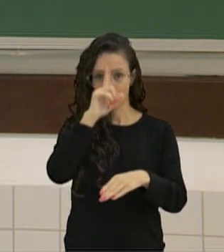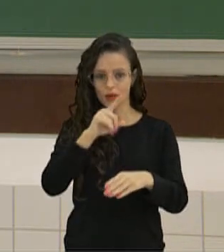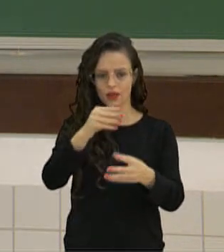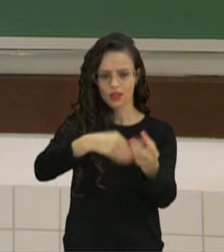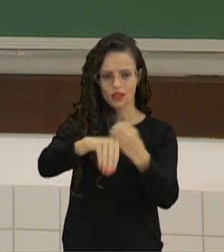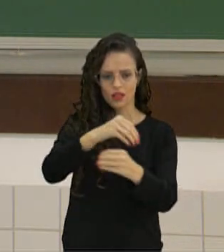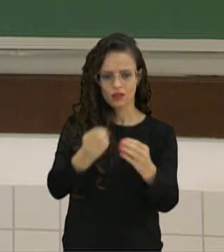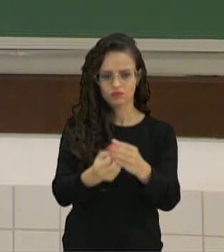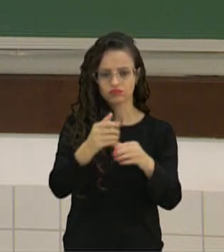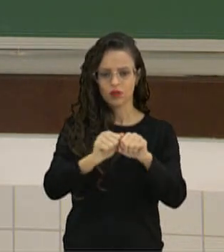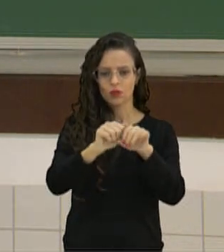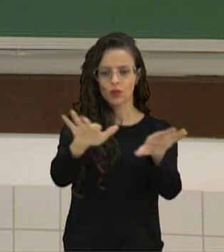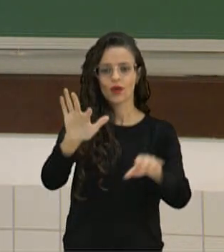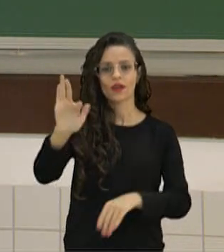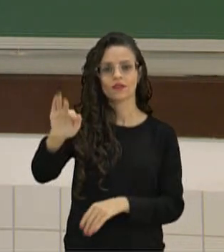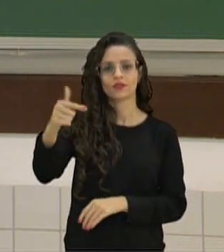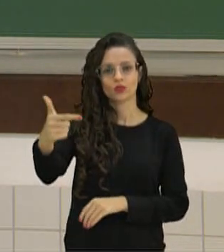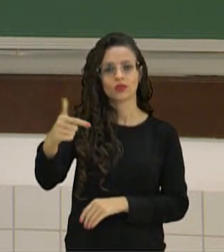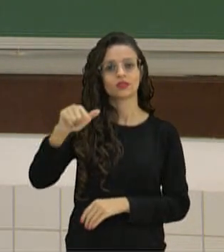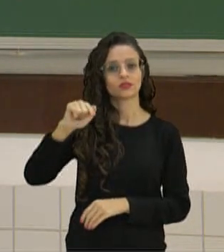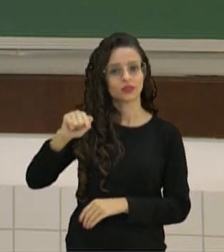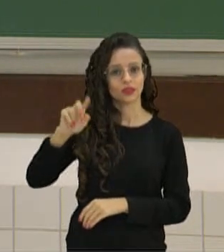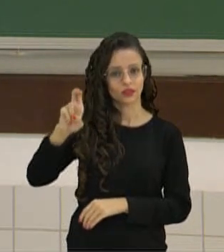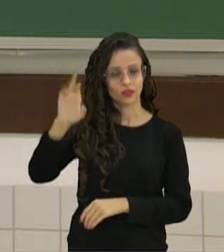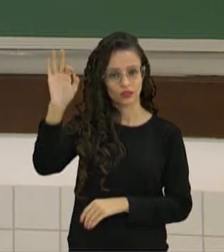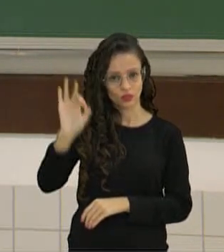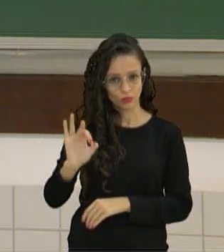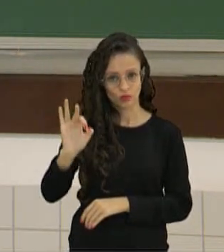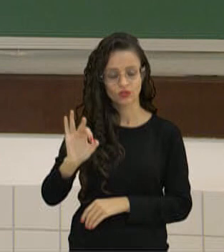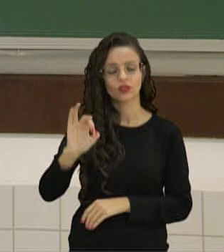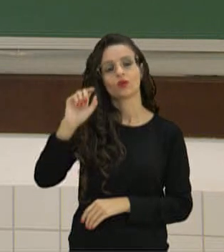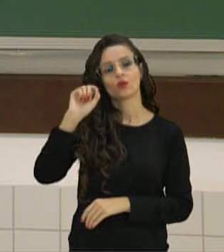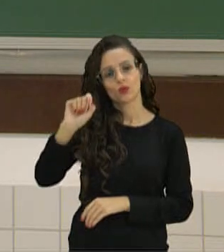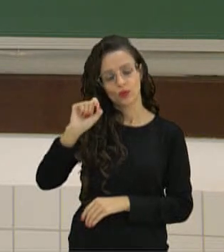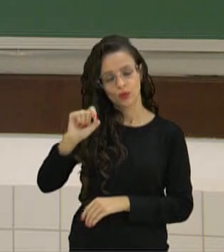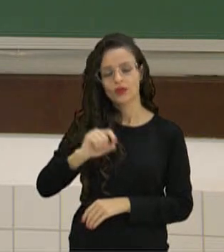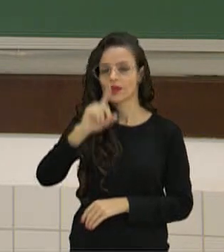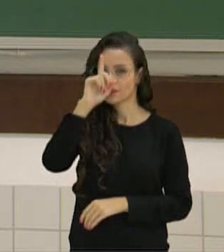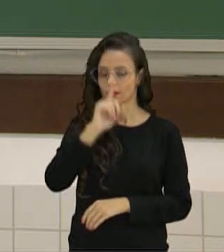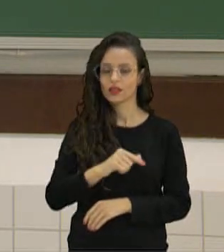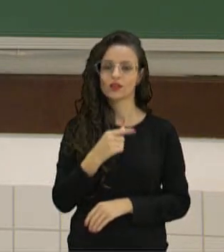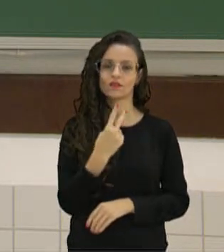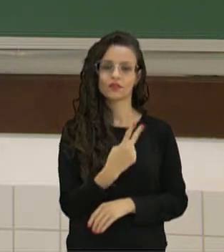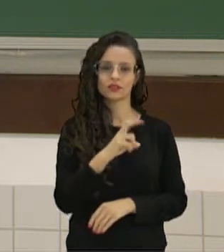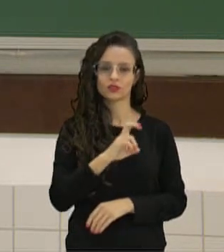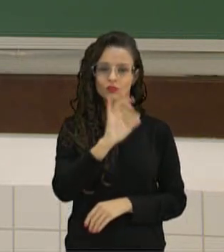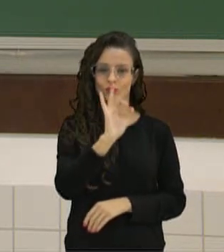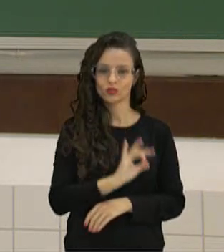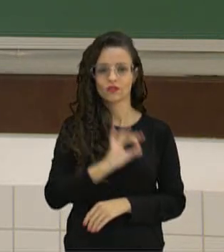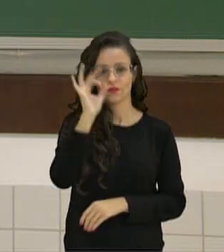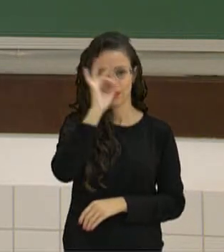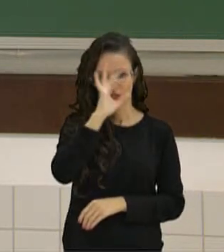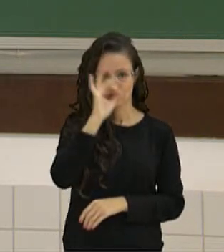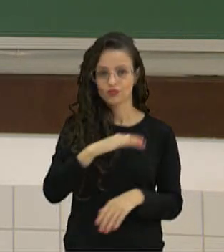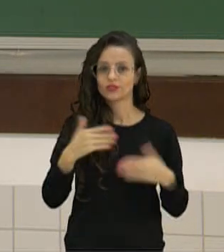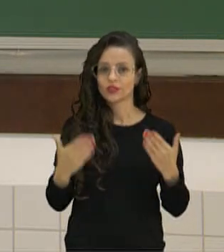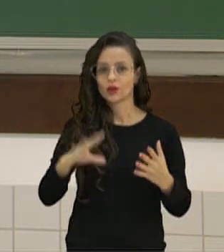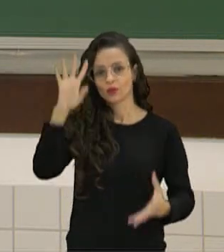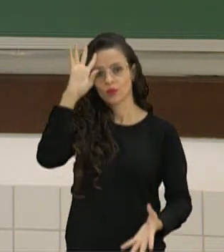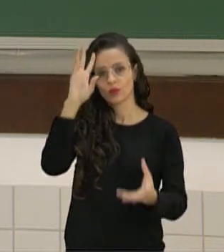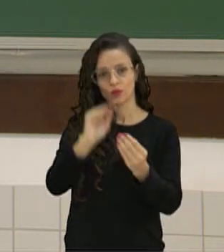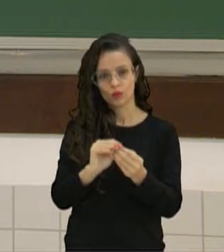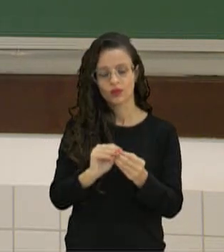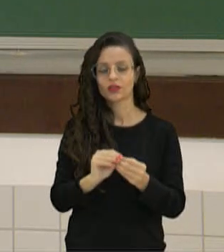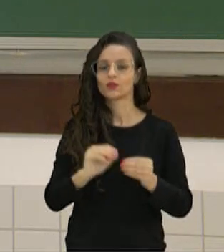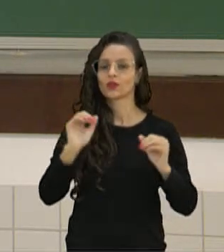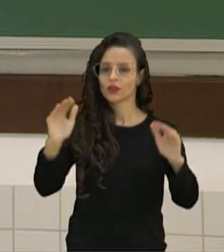lá na geração F2? 75% de seres com semente amarela e 25% de sementes verdes. Aí ele concluiu o